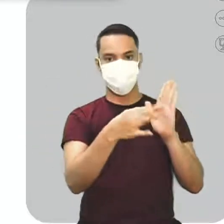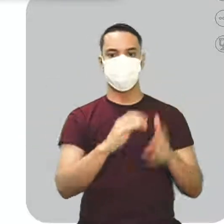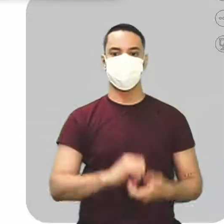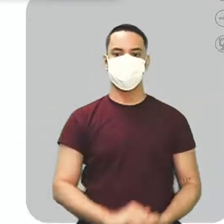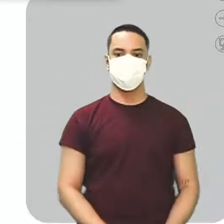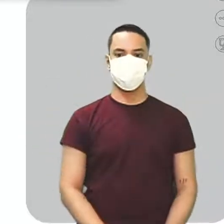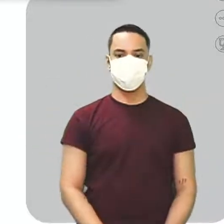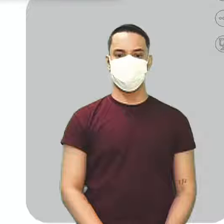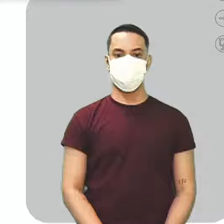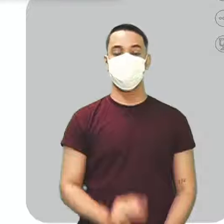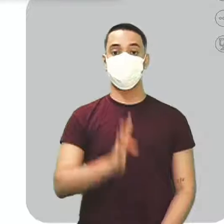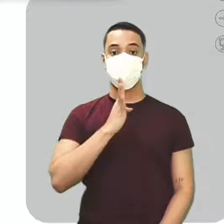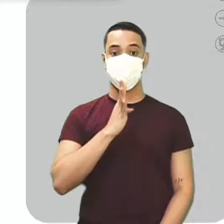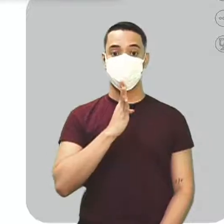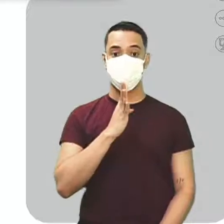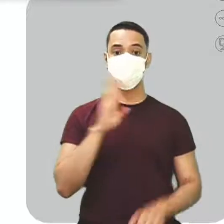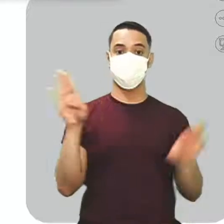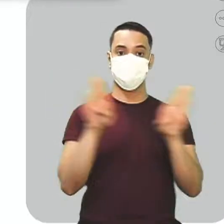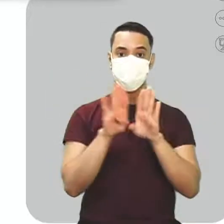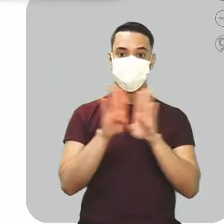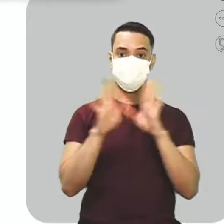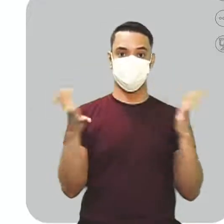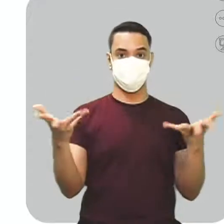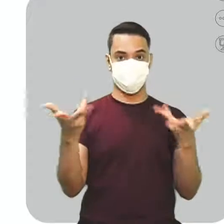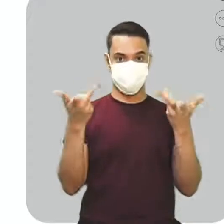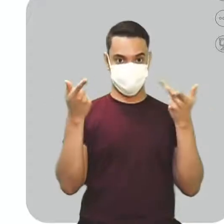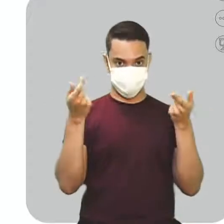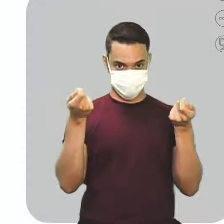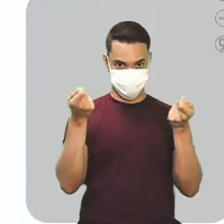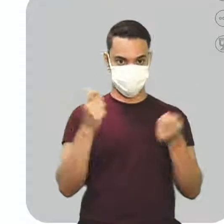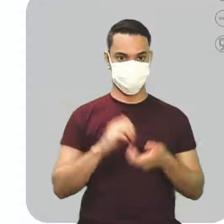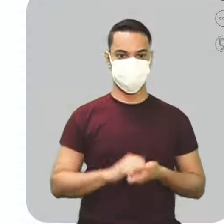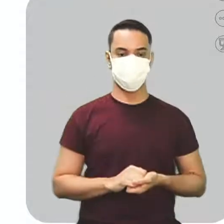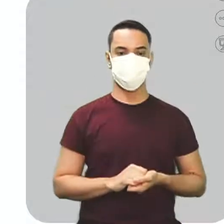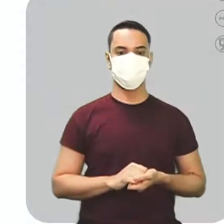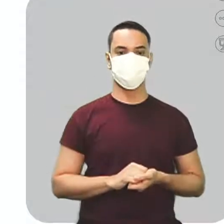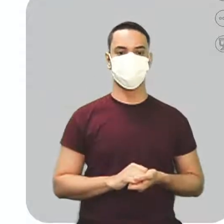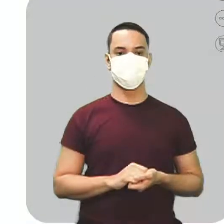argumentativo, conhecendo a habilidade da aula.